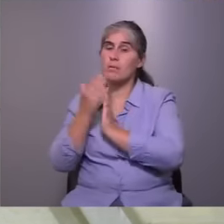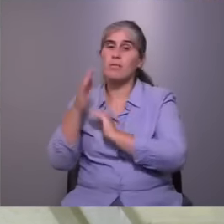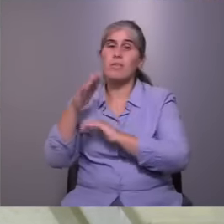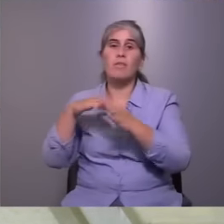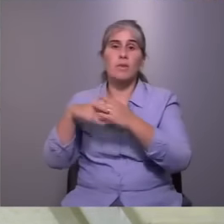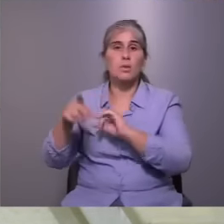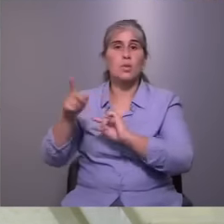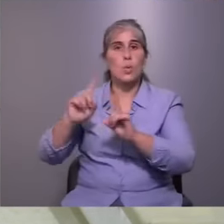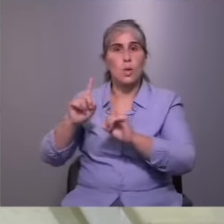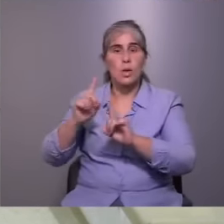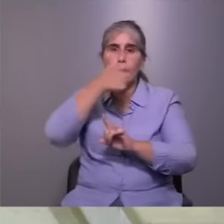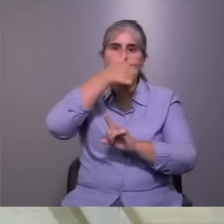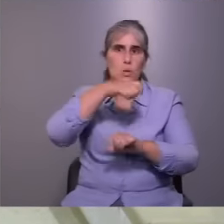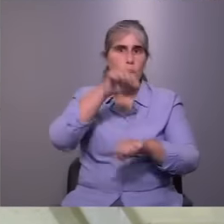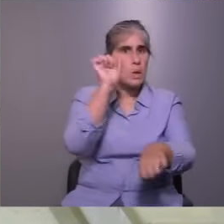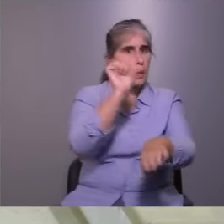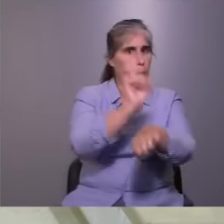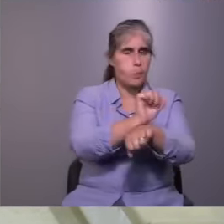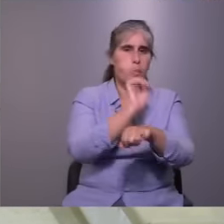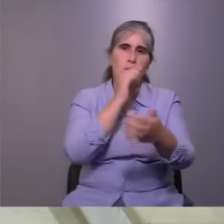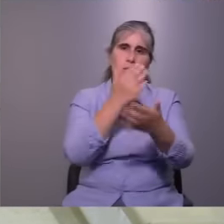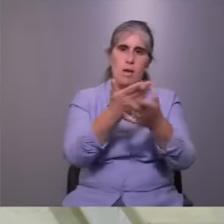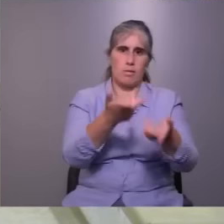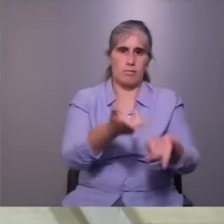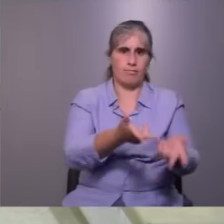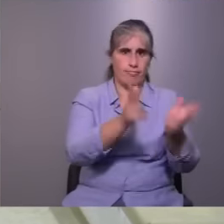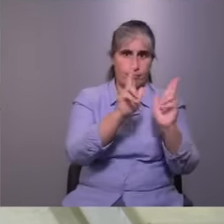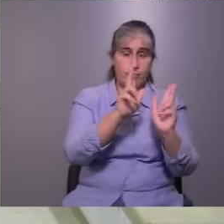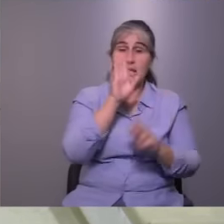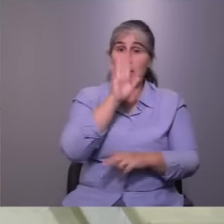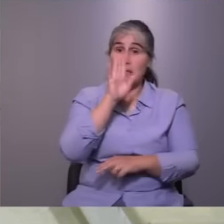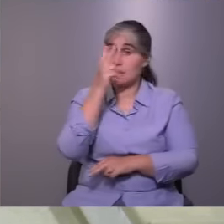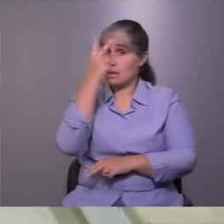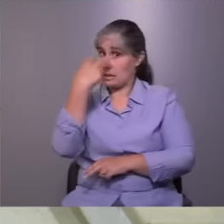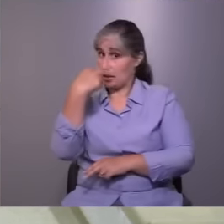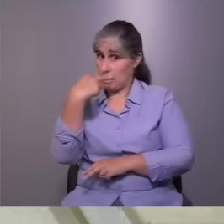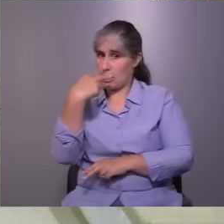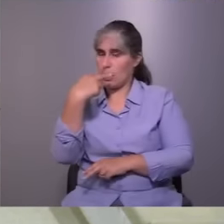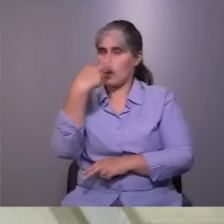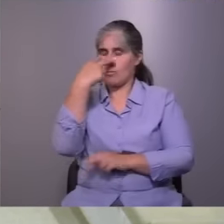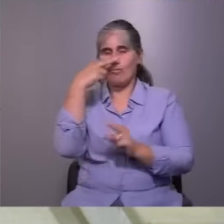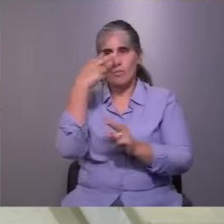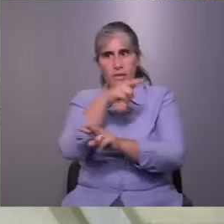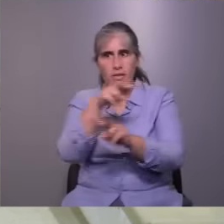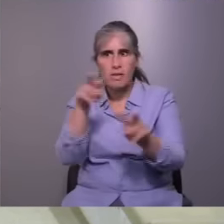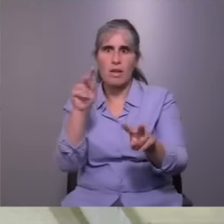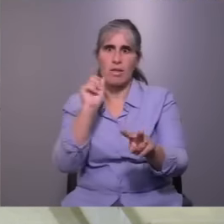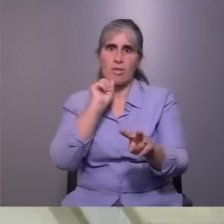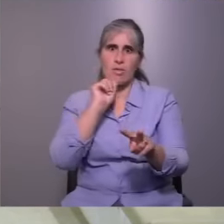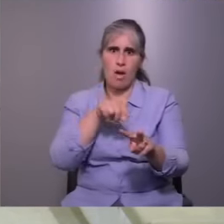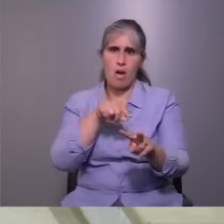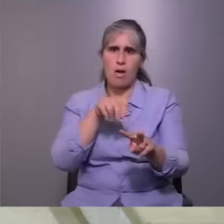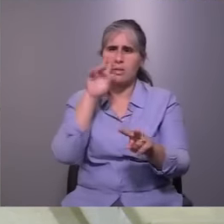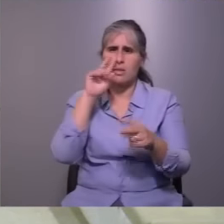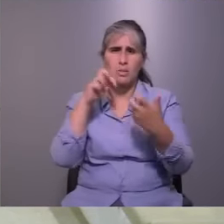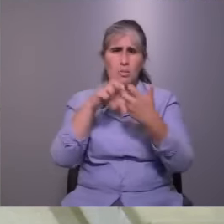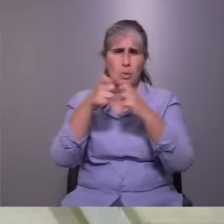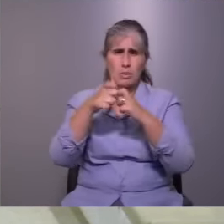quem pedimos que quebre ao preso as cadeias, que dê aos cegos a